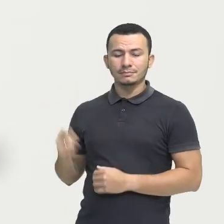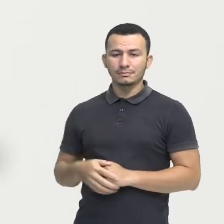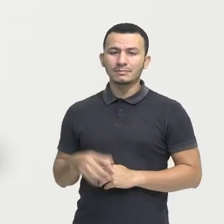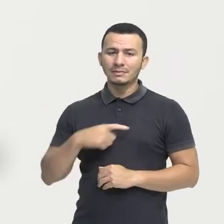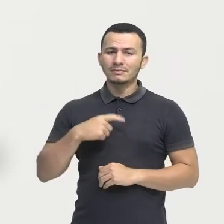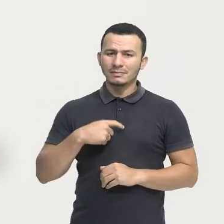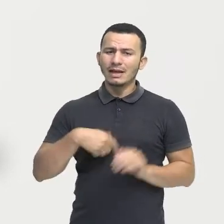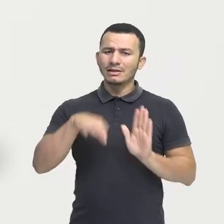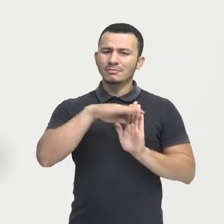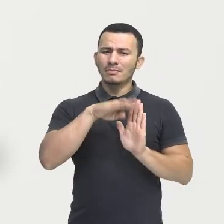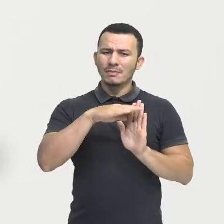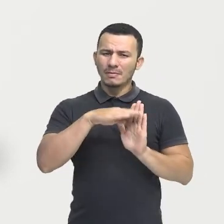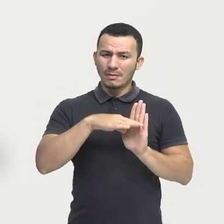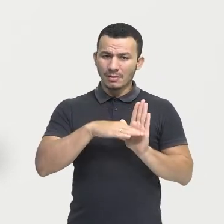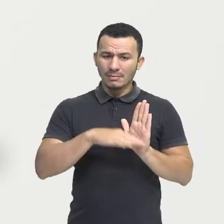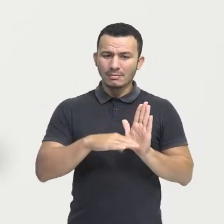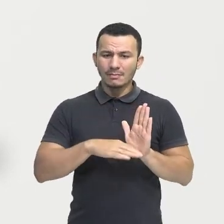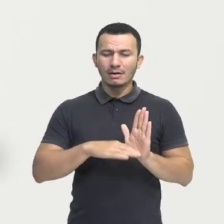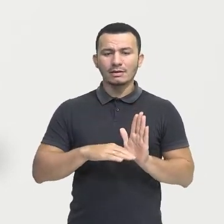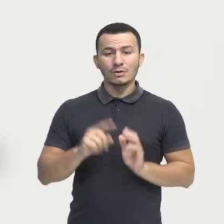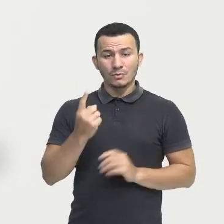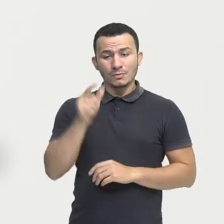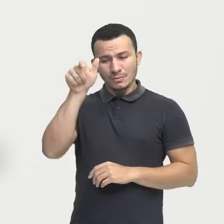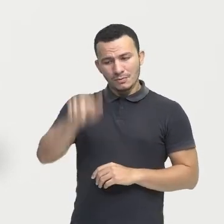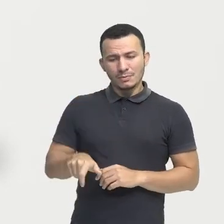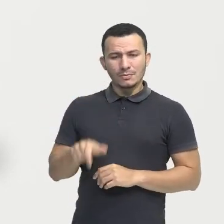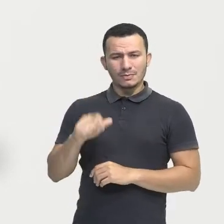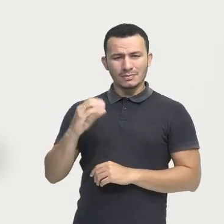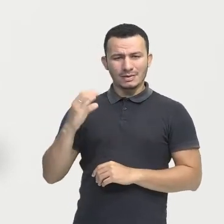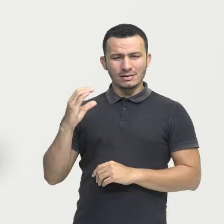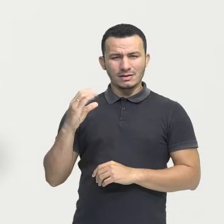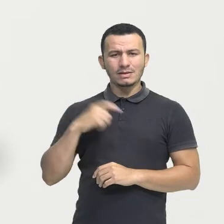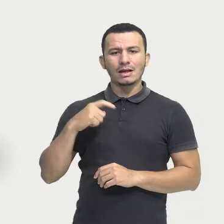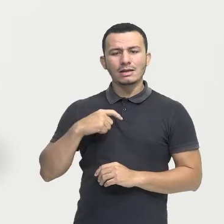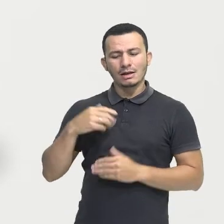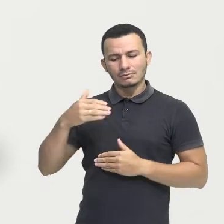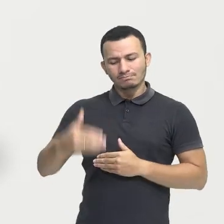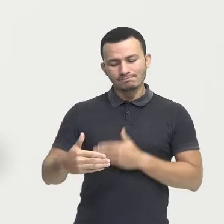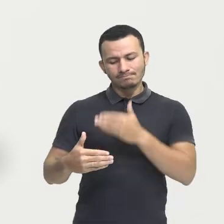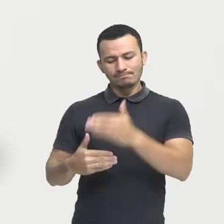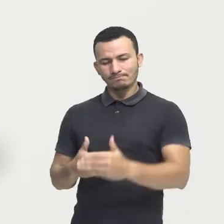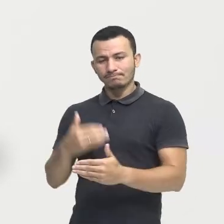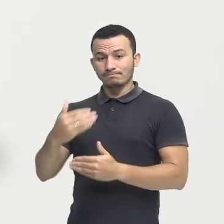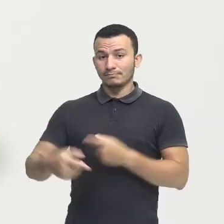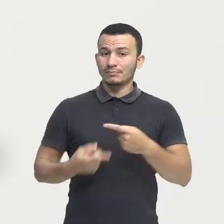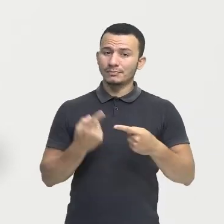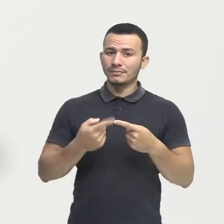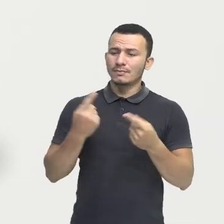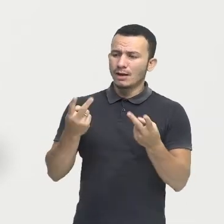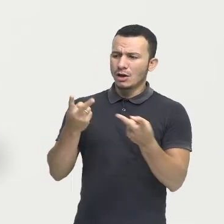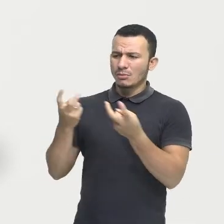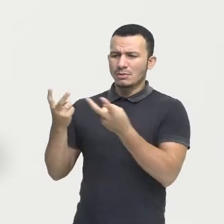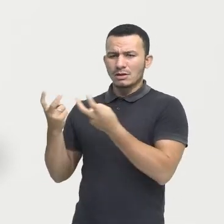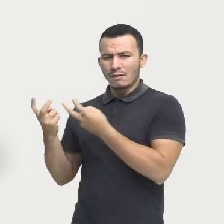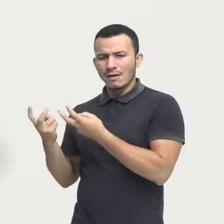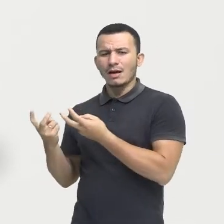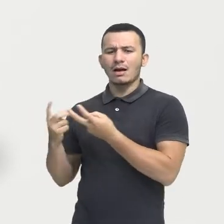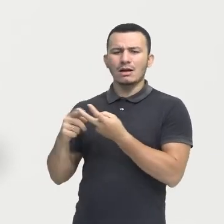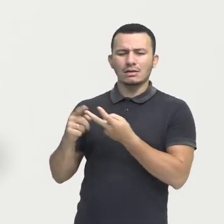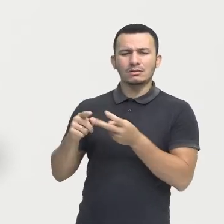que tem etapas, ó. O cientista ali, ele vai ter que seguir passos. Observar,